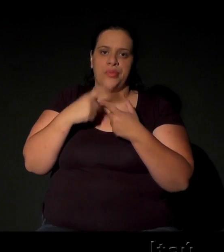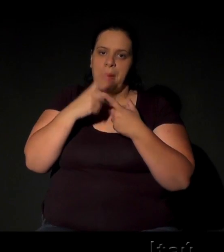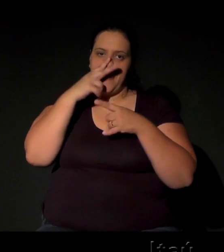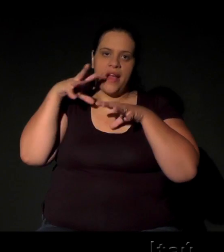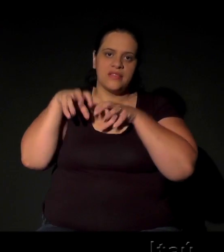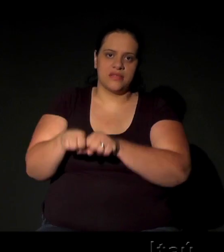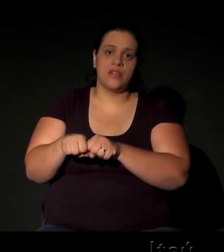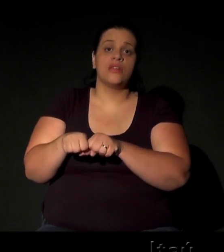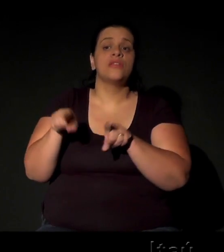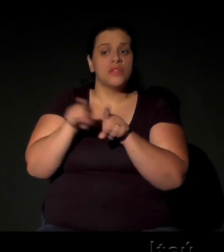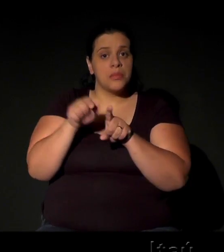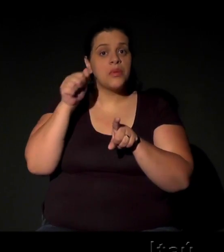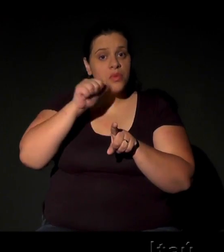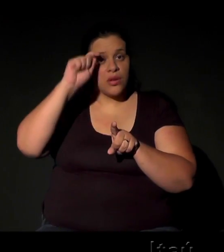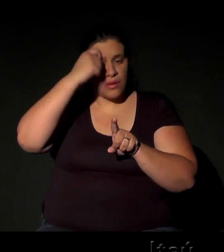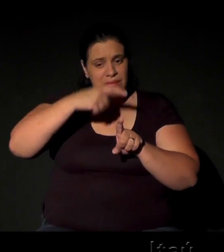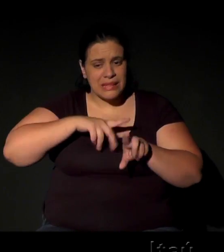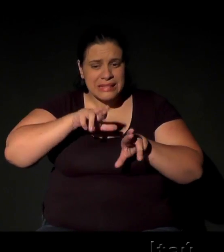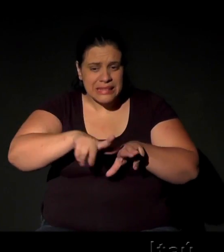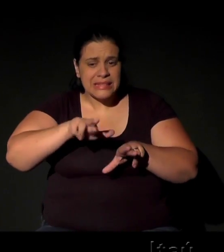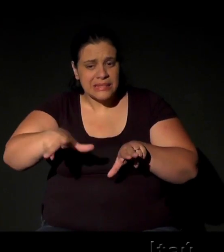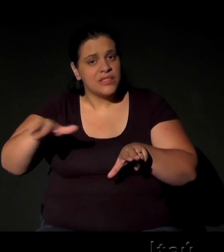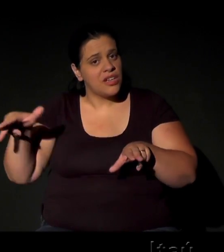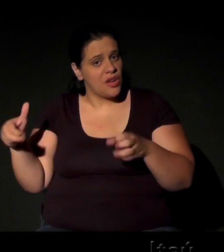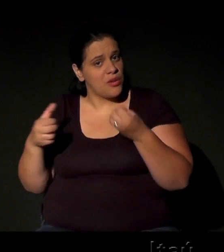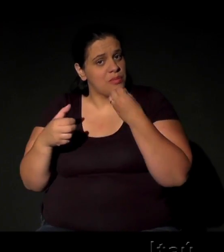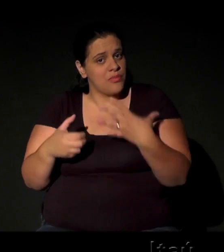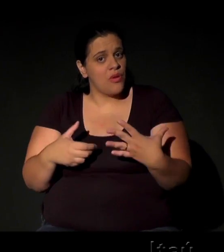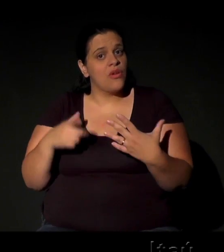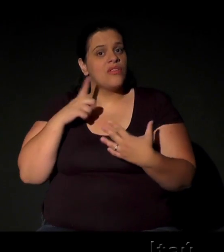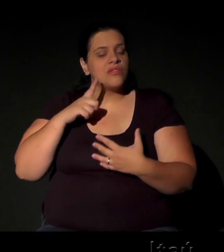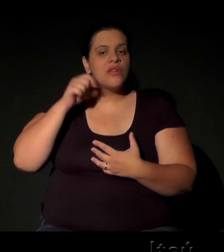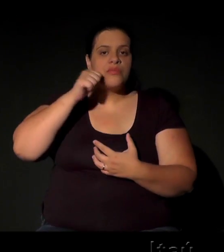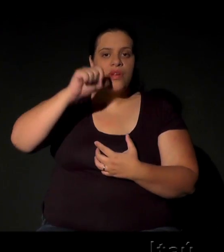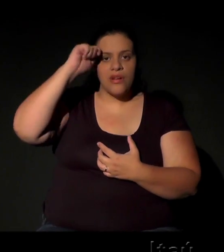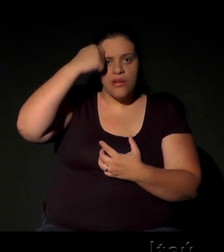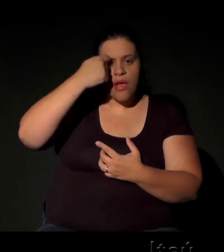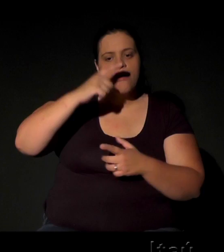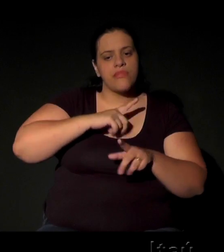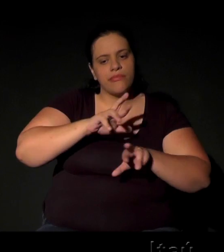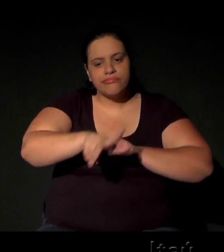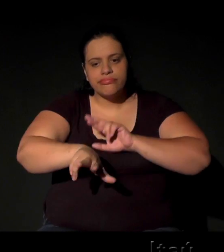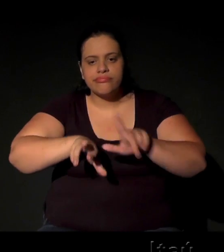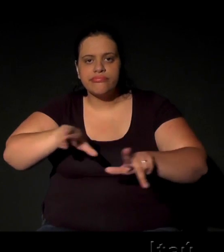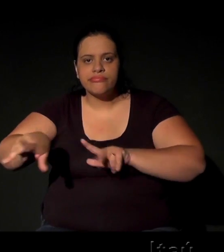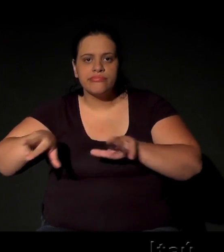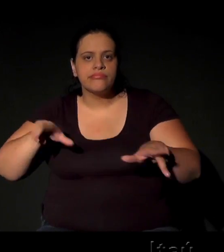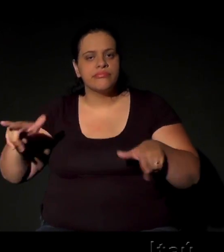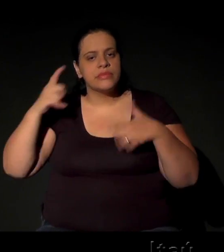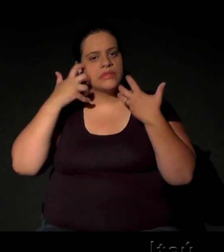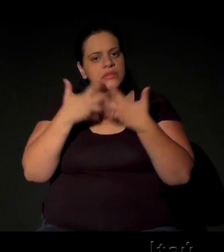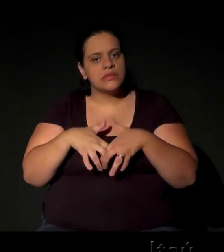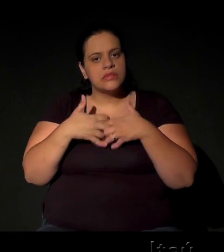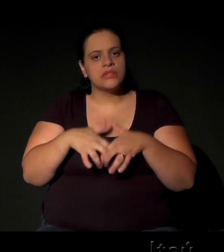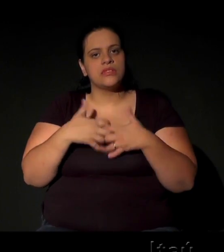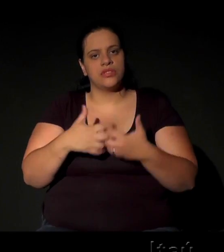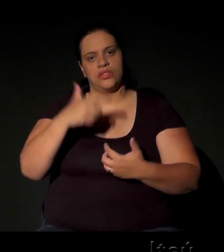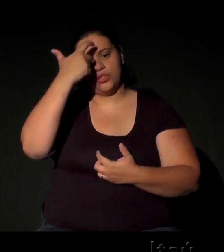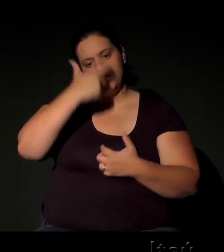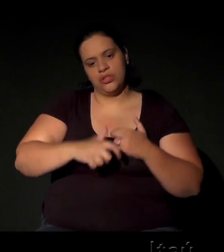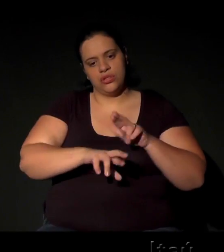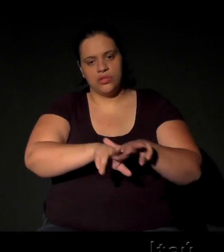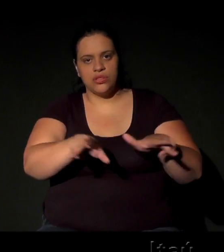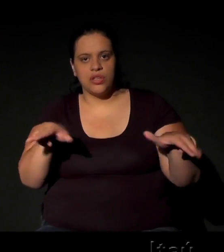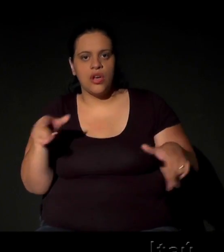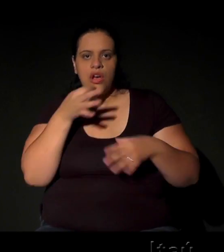Nós também somos diversas e Que bom então você tem mulheres negras também em diversos espaços pensando de maneiras diferentes falando